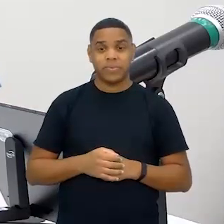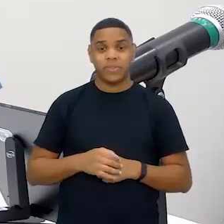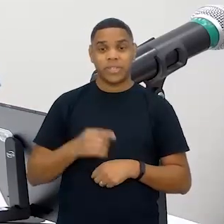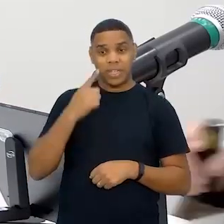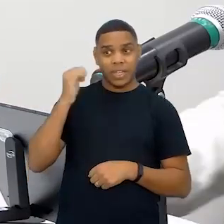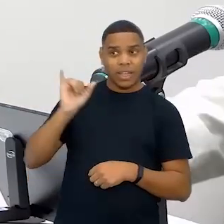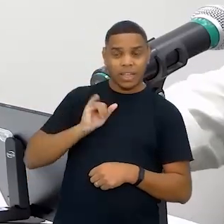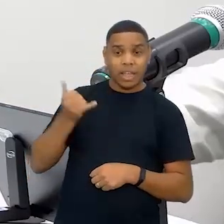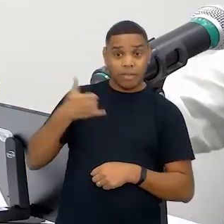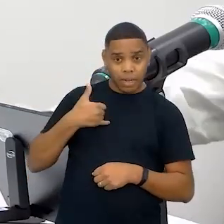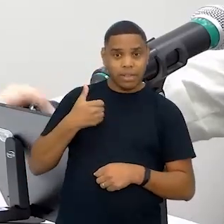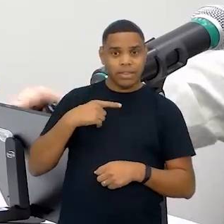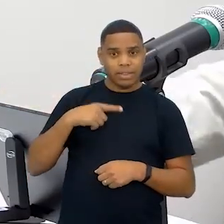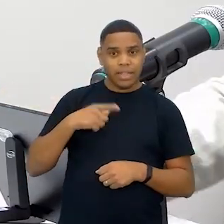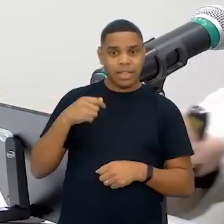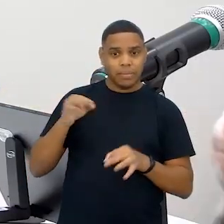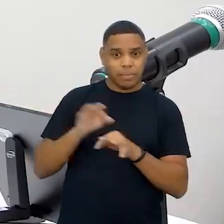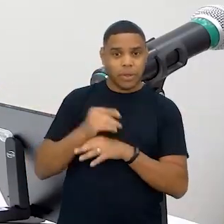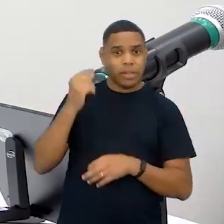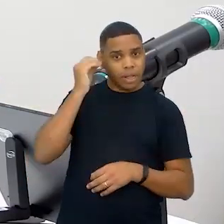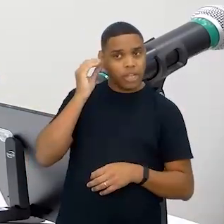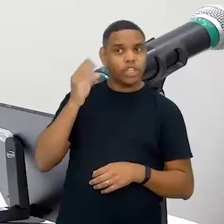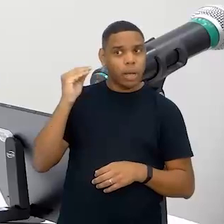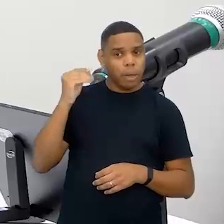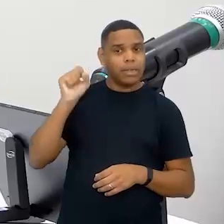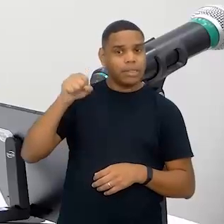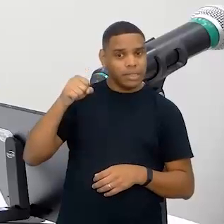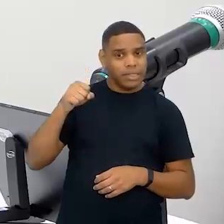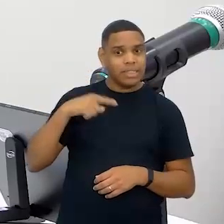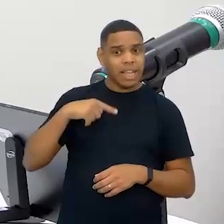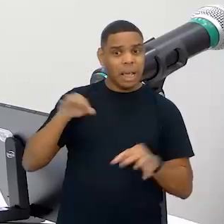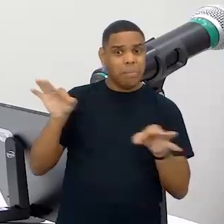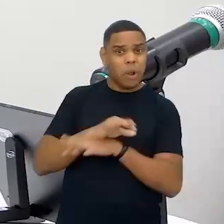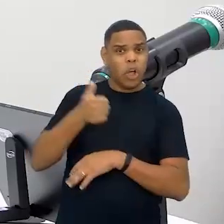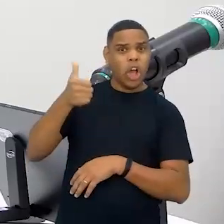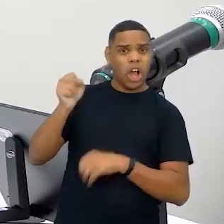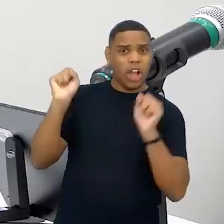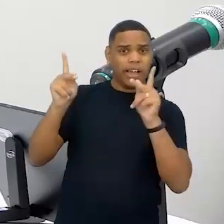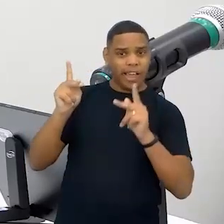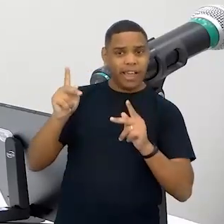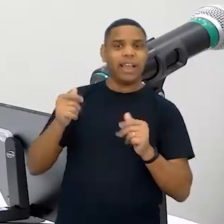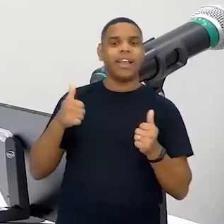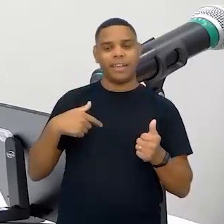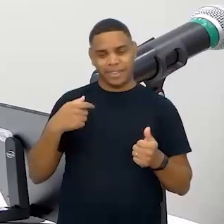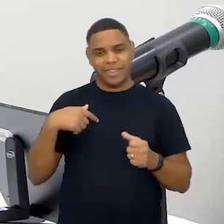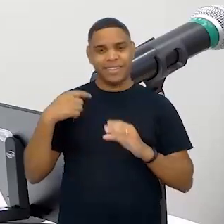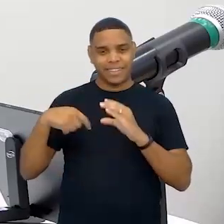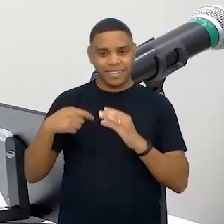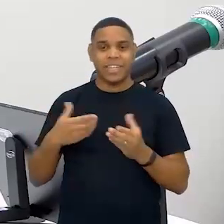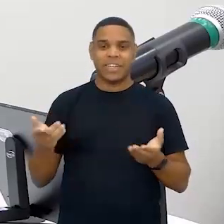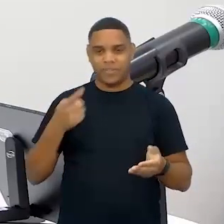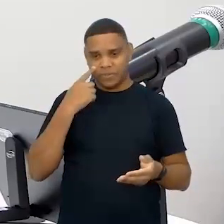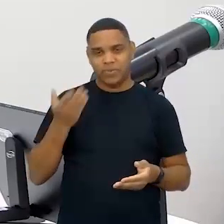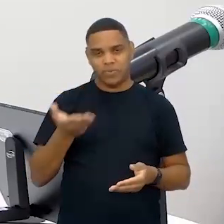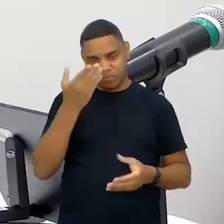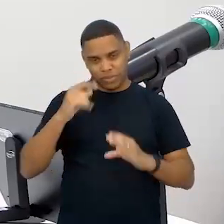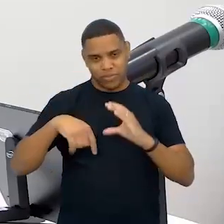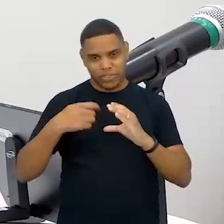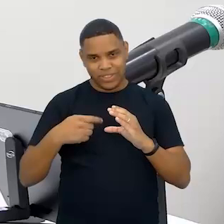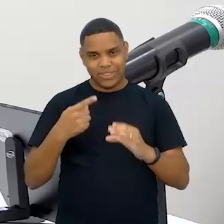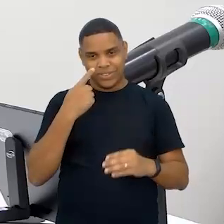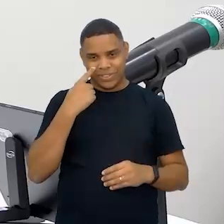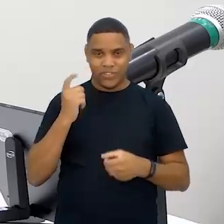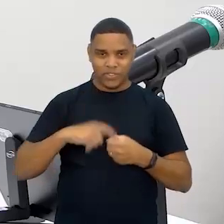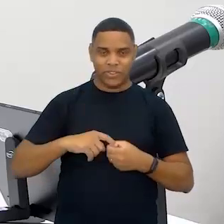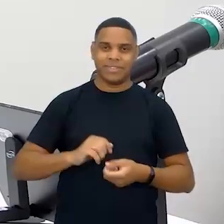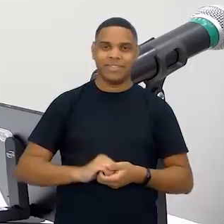joia dele aqui. Assim que tiver pronto, ele fez assim, ó. Está pronto! Gritou aqui. Então, Oráculo, pode soltar e a